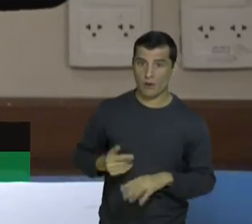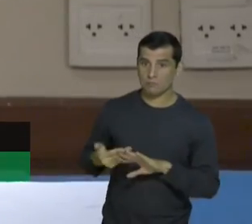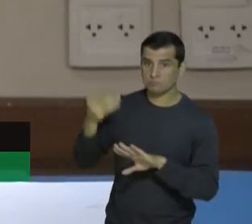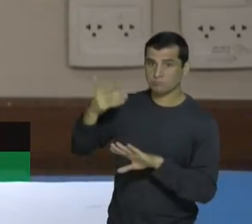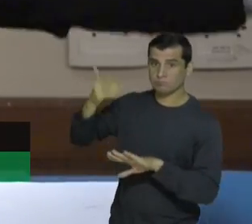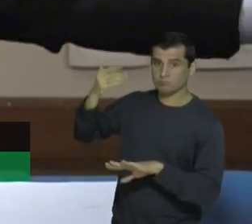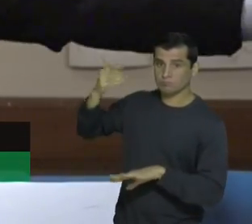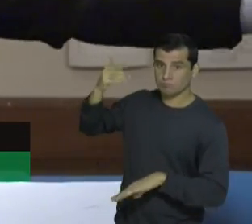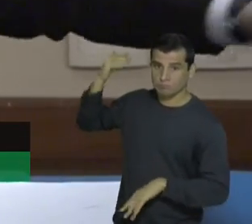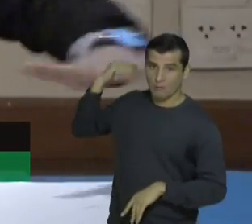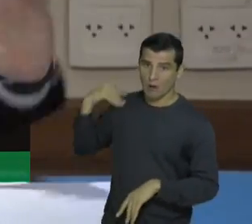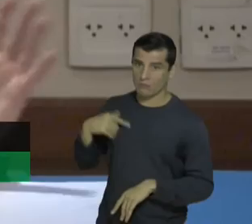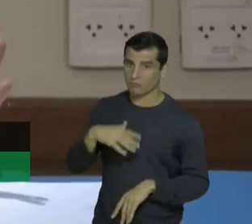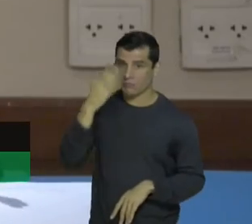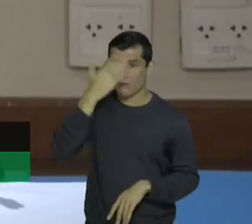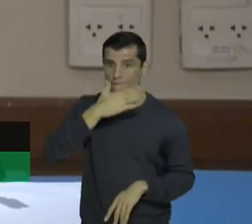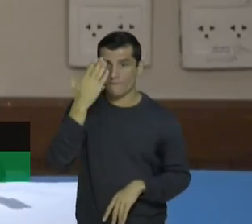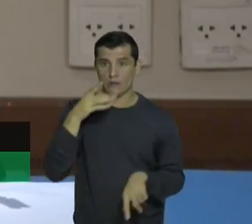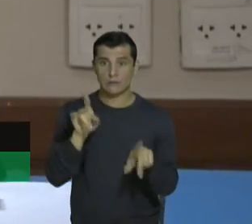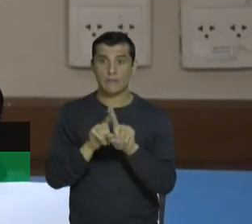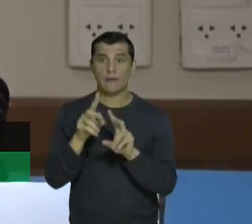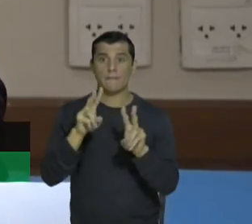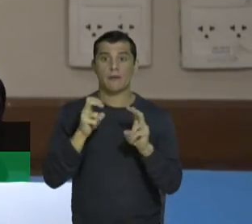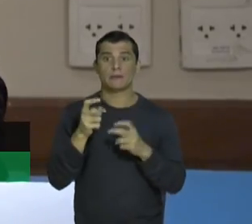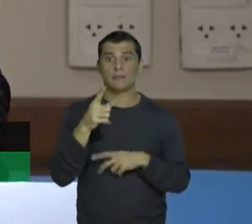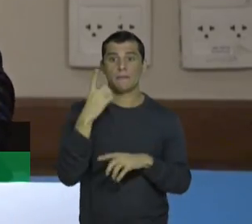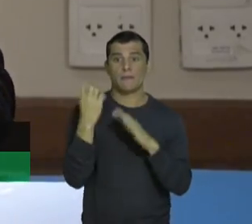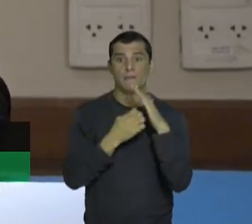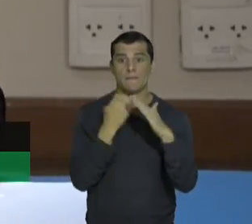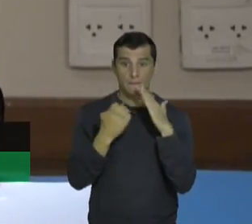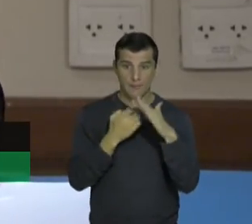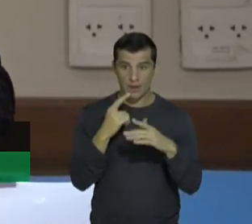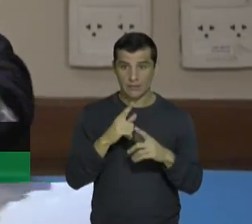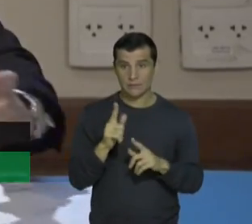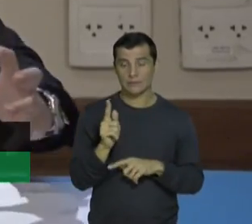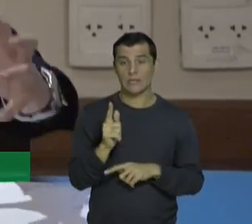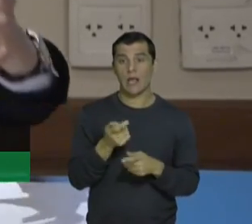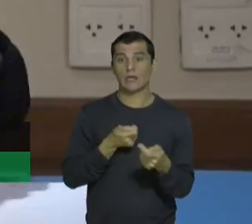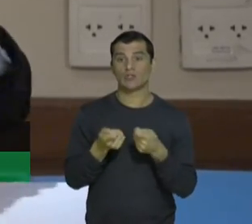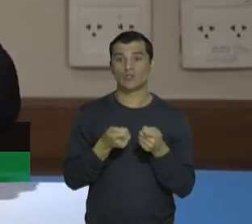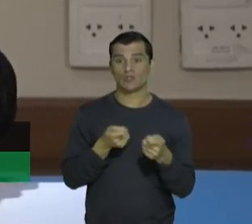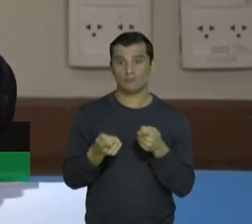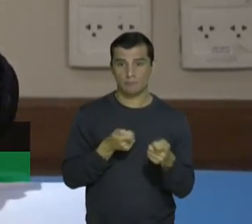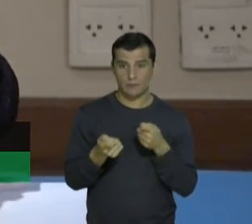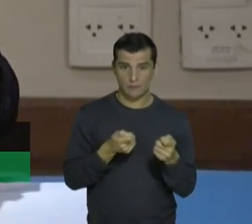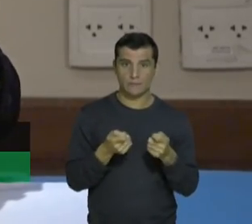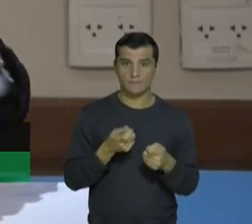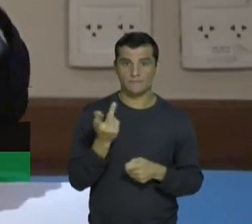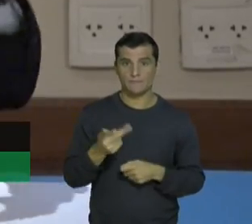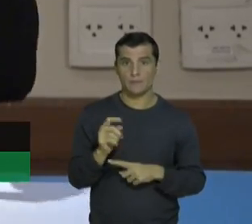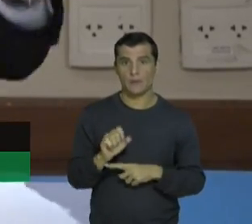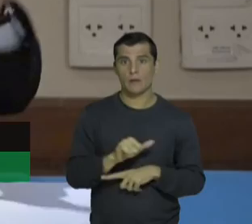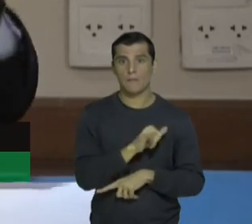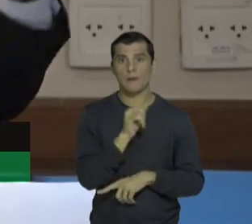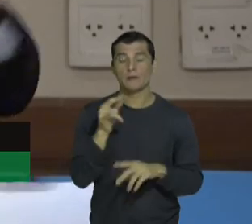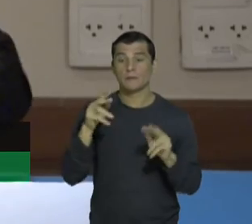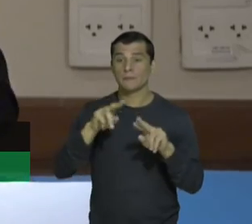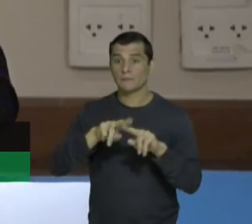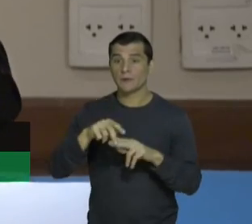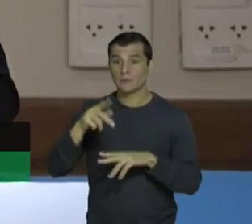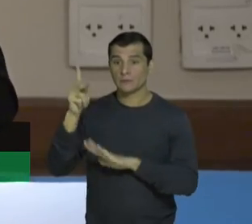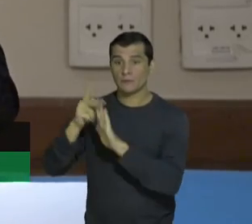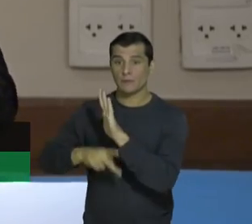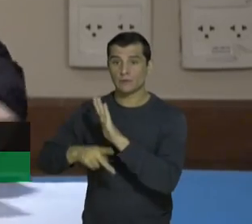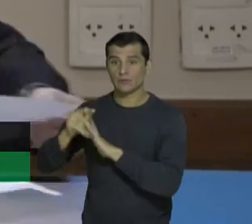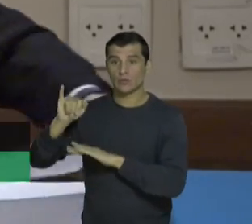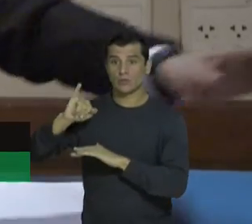anos 80 da crise dos anos 80 que não tem mais isso então me parece que falta um projeto Nacional encaixado nisso né pra gente pensar num desenvolvimento